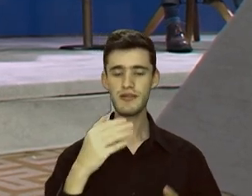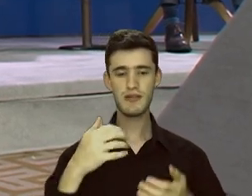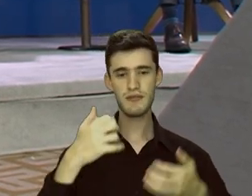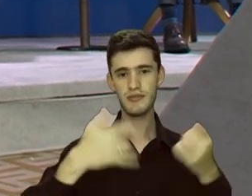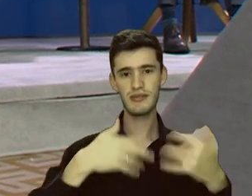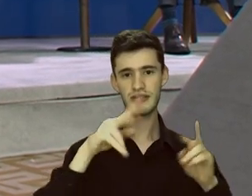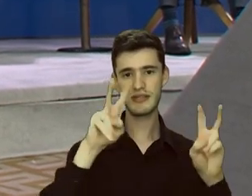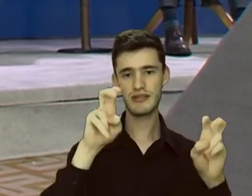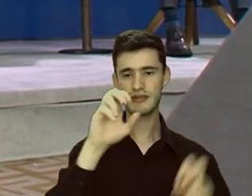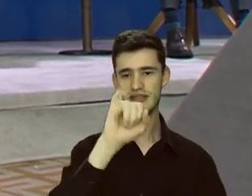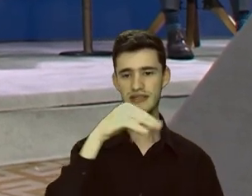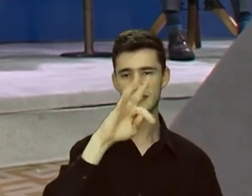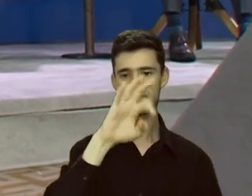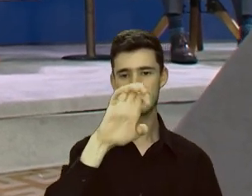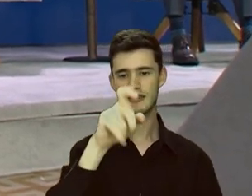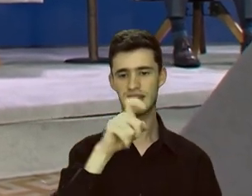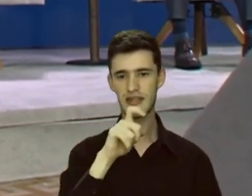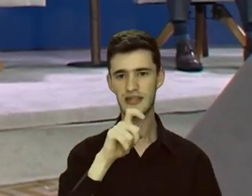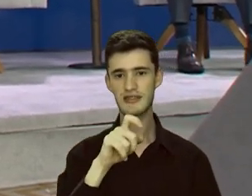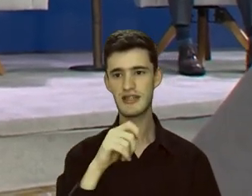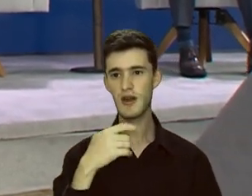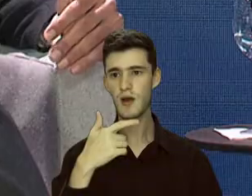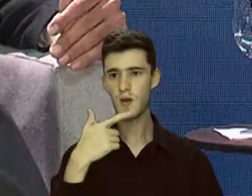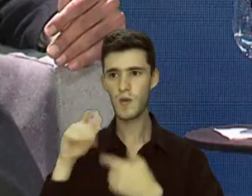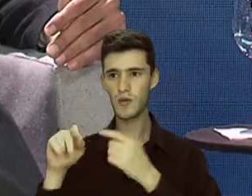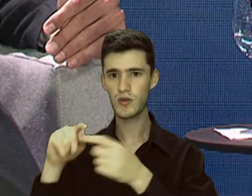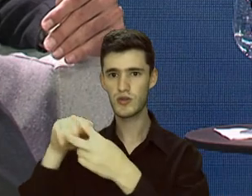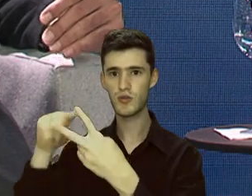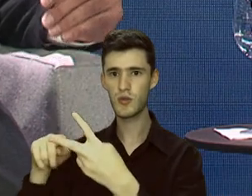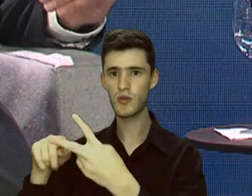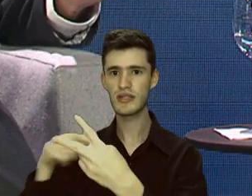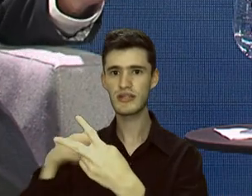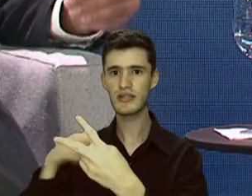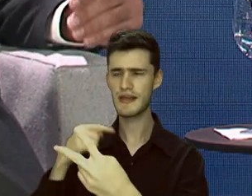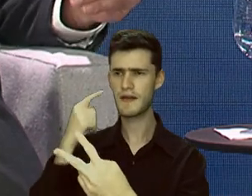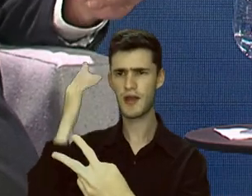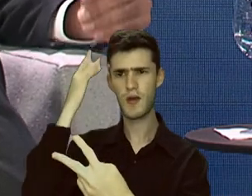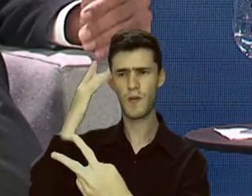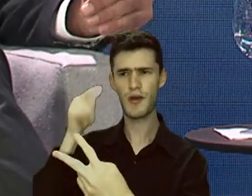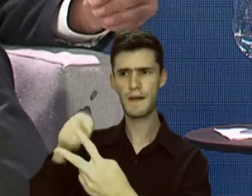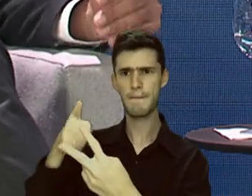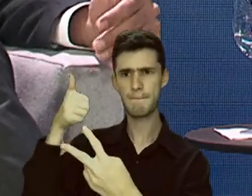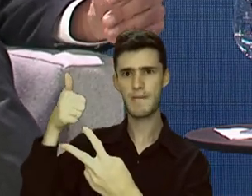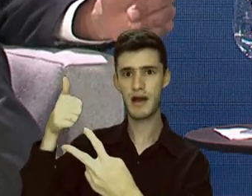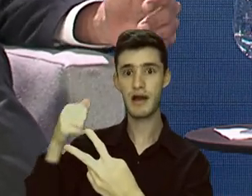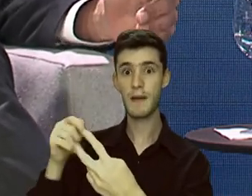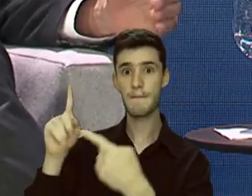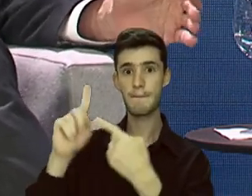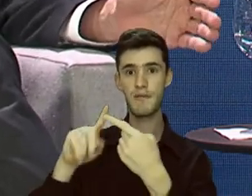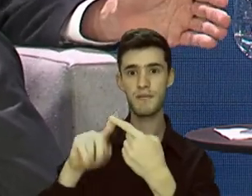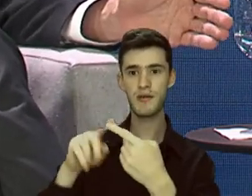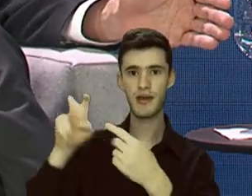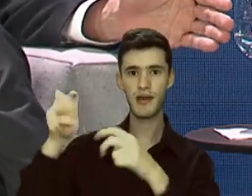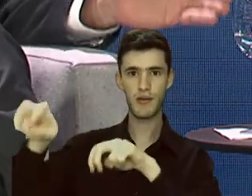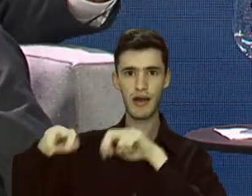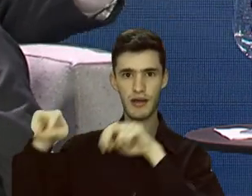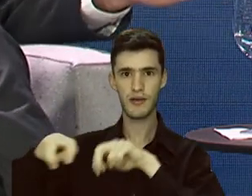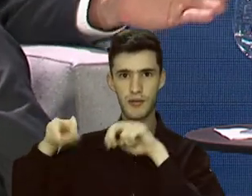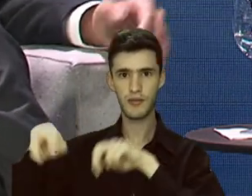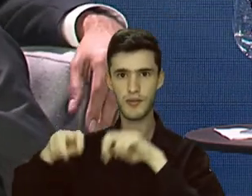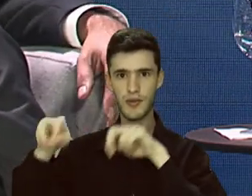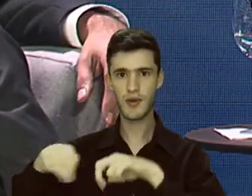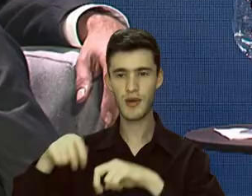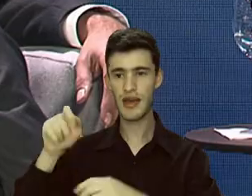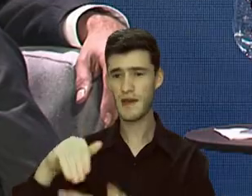verticais que a gente tem postado bastante de primeiro o Agro É talvez a última grande cadeia do planeta CDs intermediada